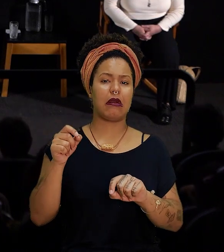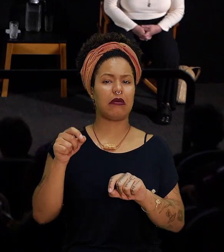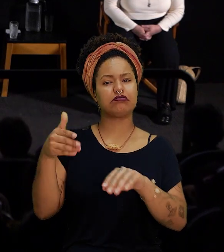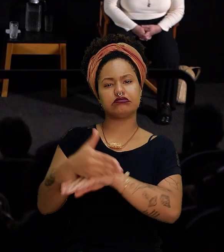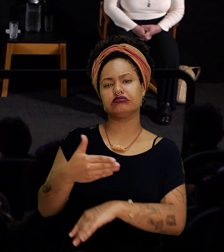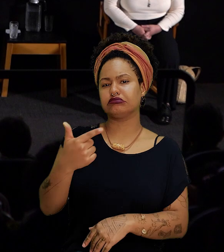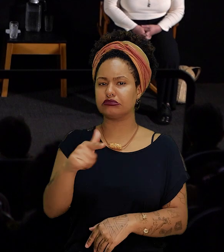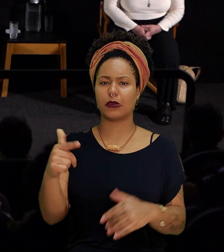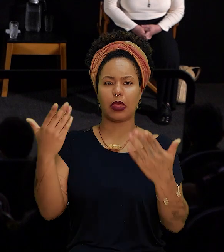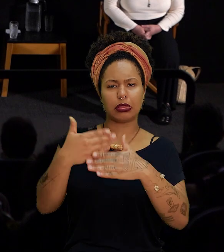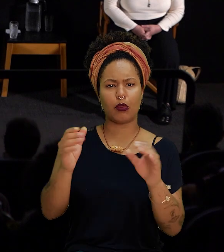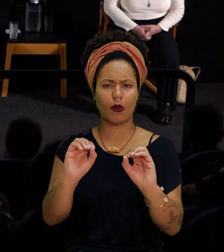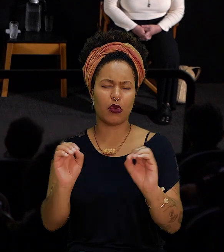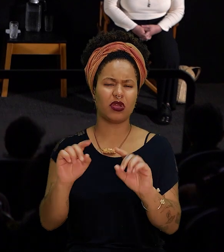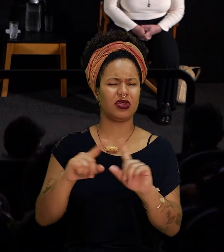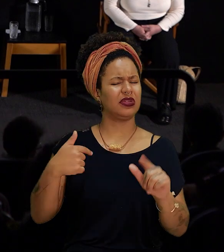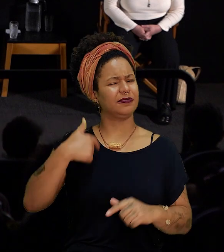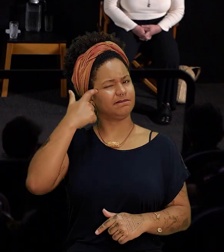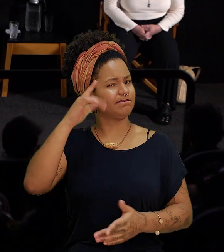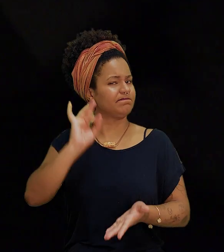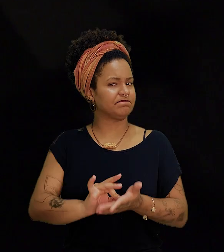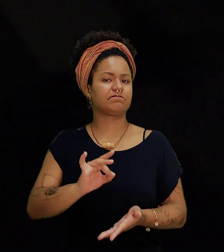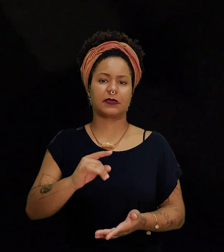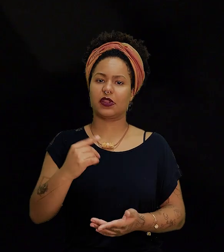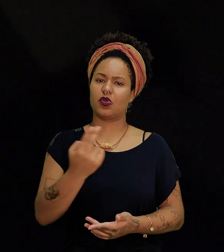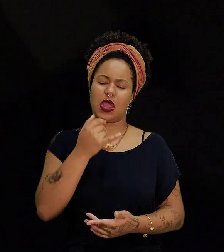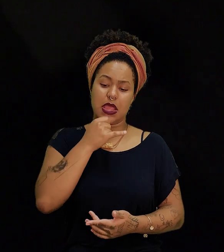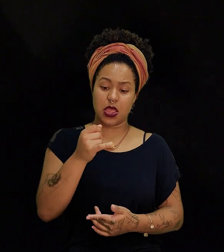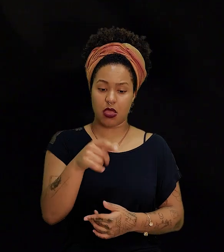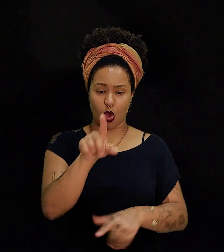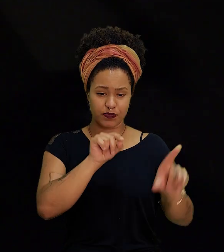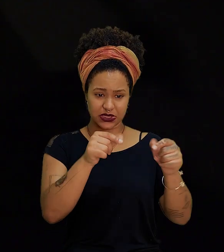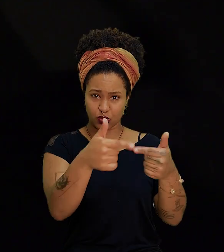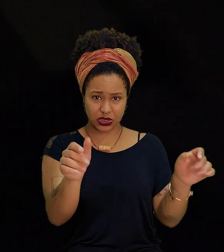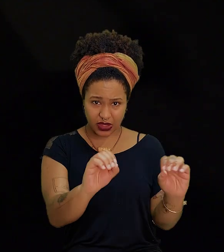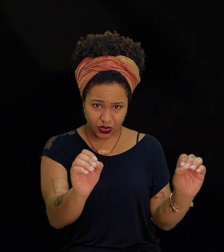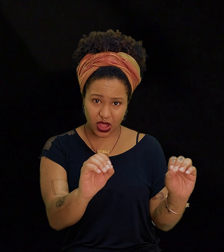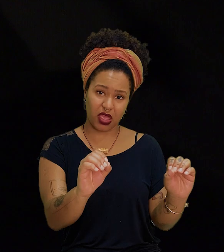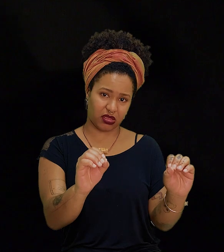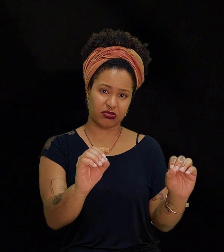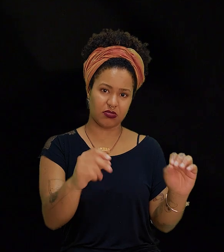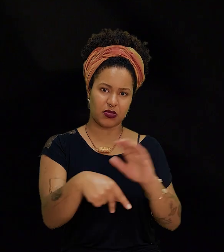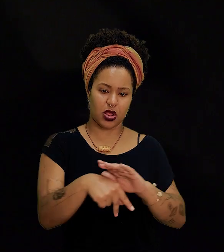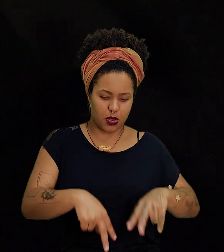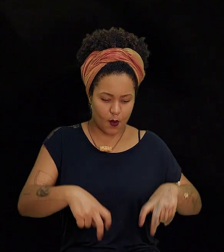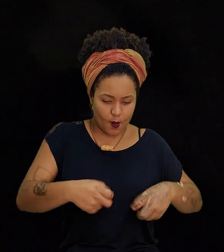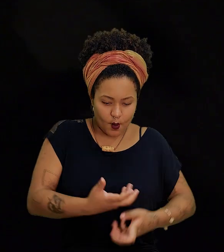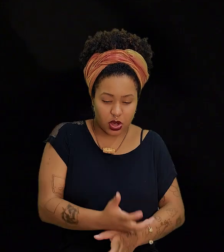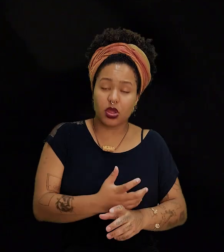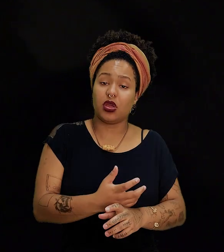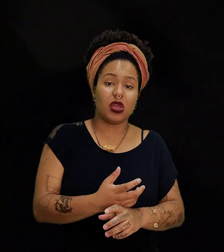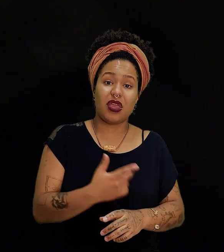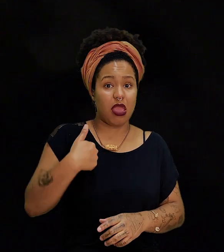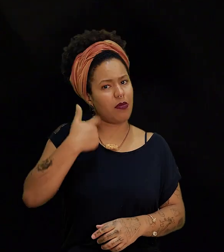nuclear é alternativa, essa eu acho realmente incrível, porque se nada pode ser uma alternativa ao fóssil, do ponto de